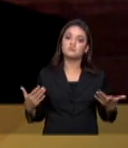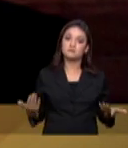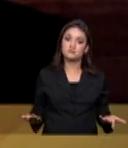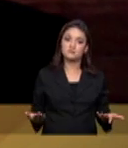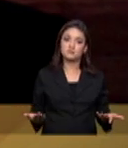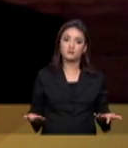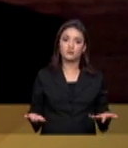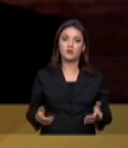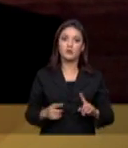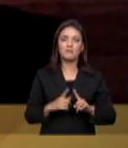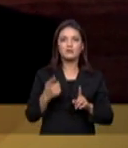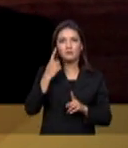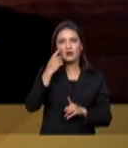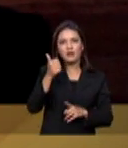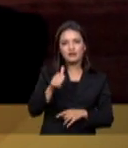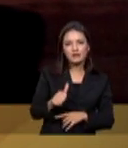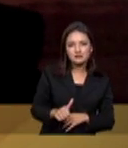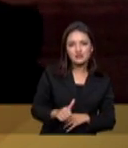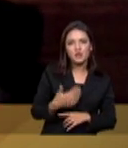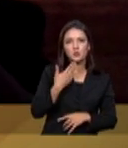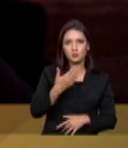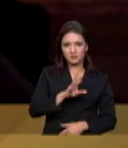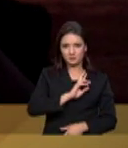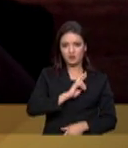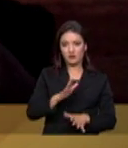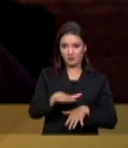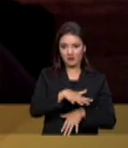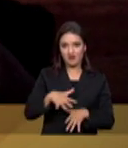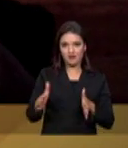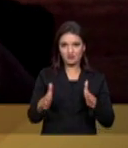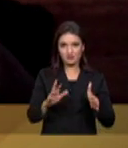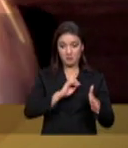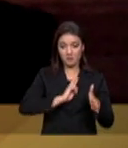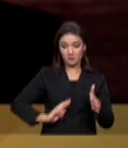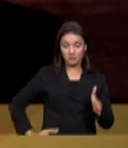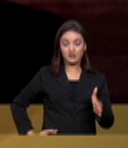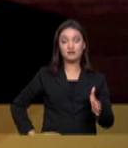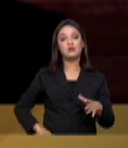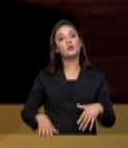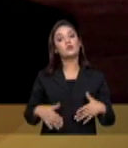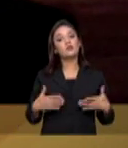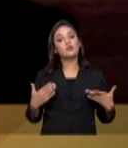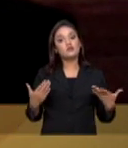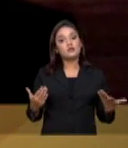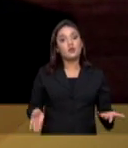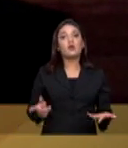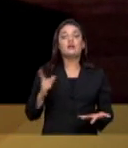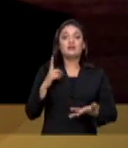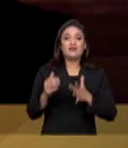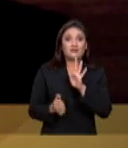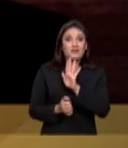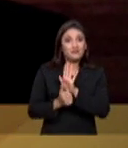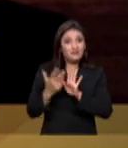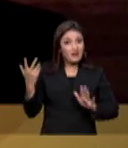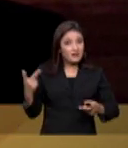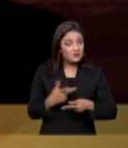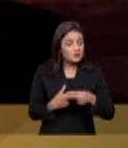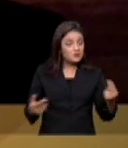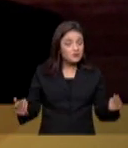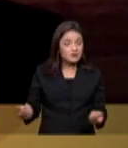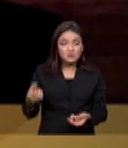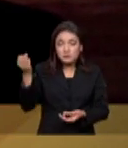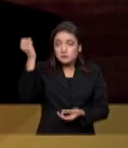ficar apenas na análise do período Republicano são Por demais conhecidas as atrocidades